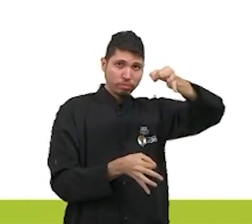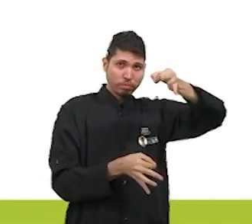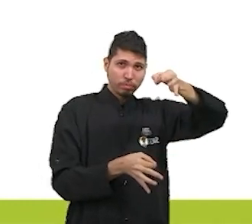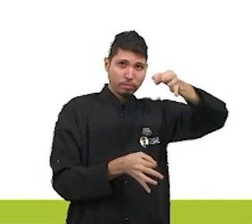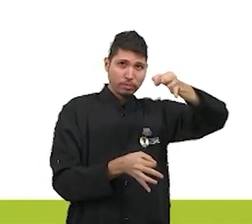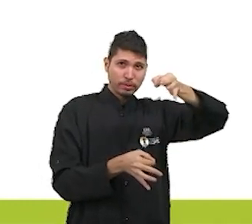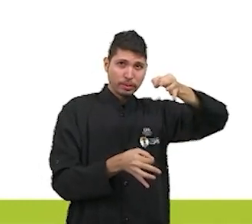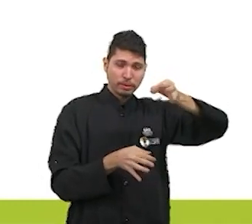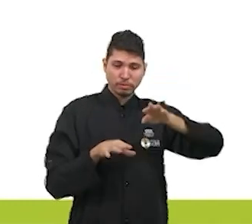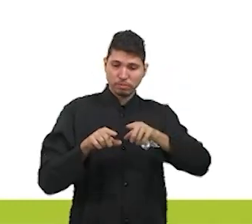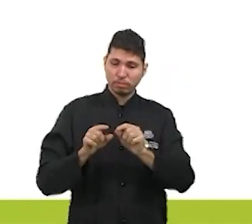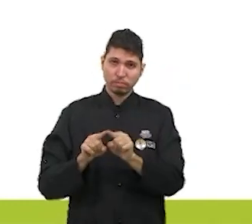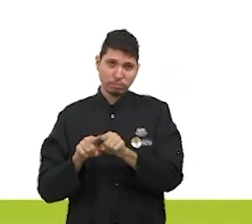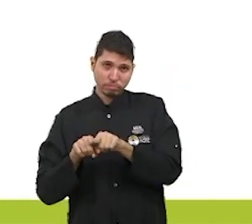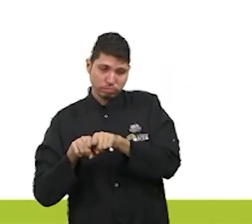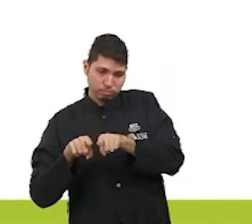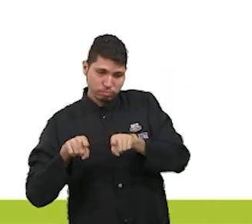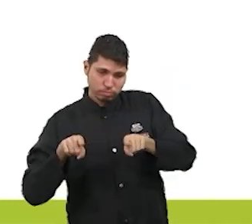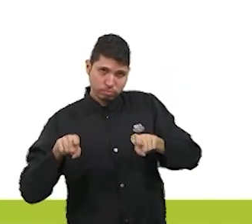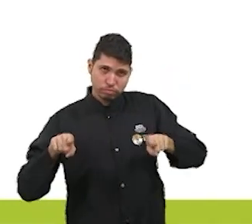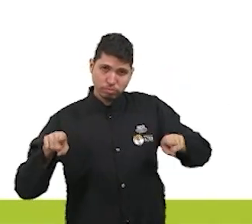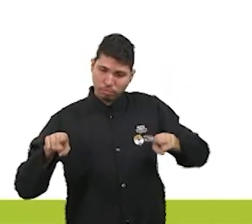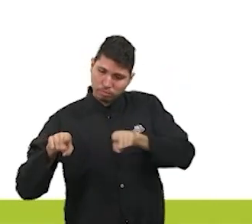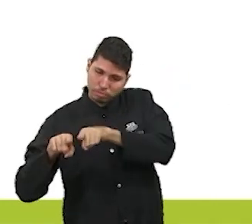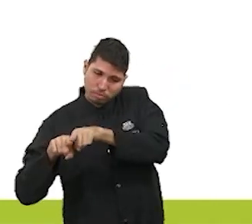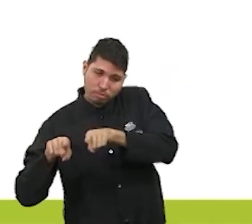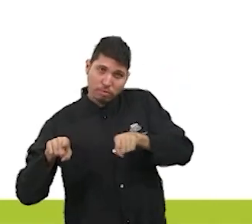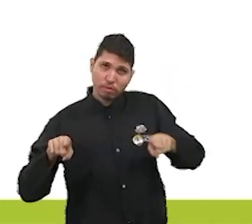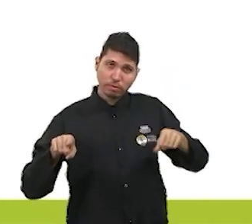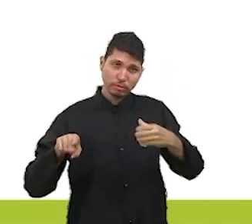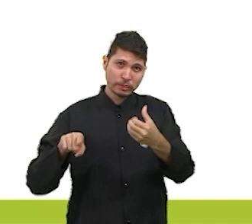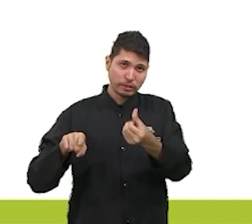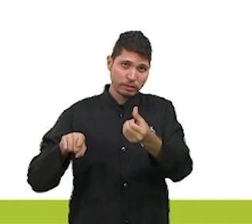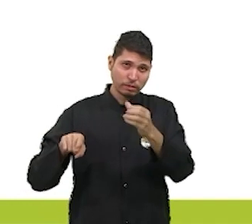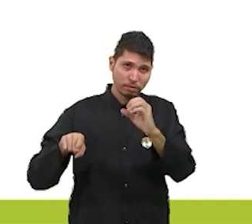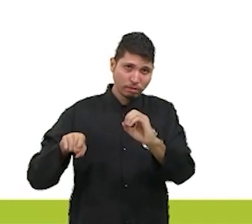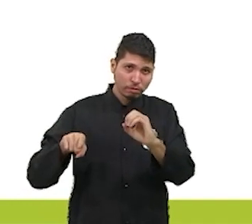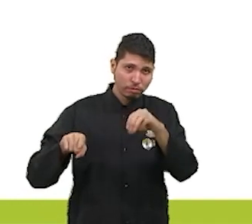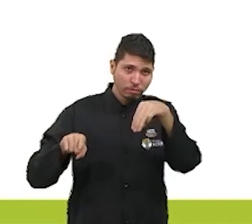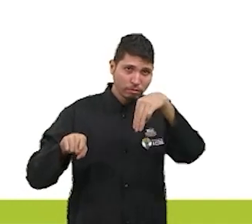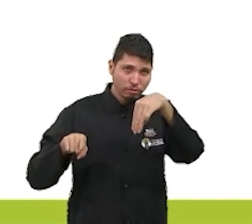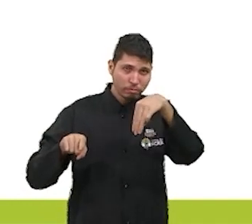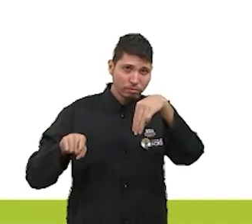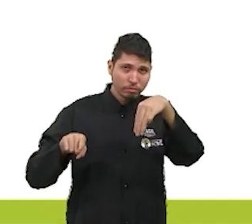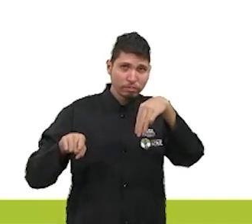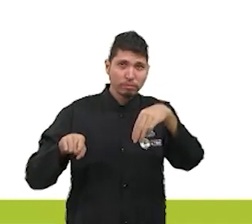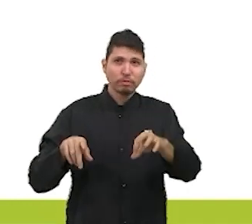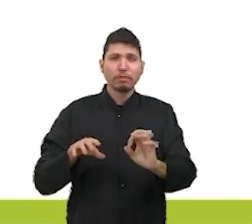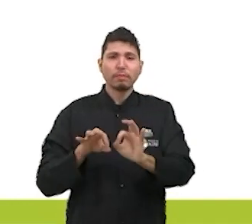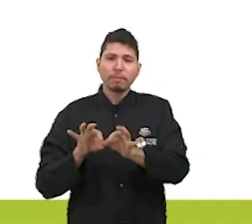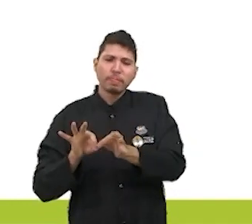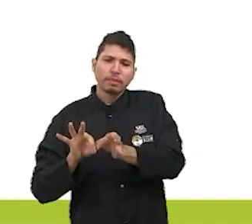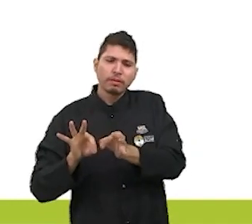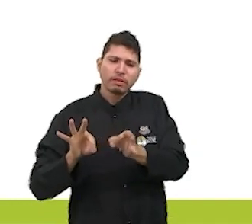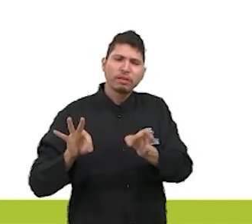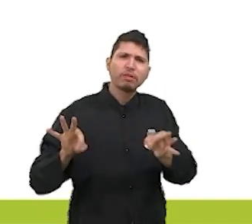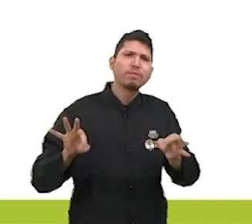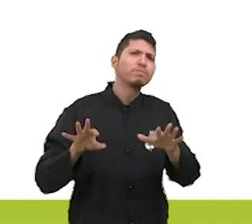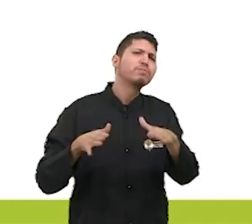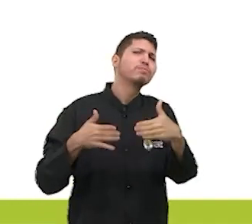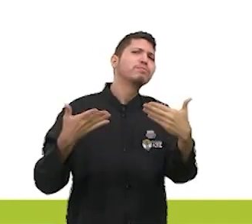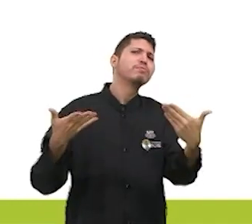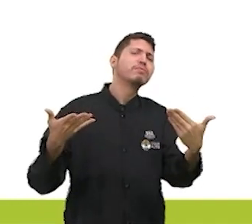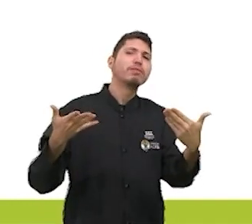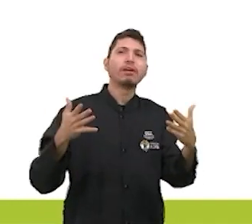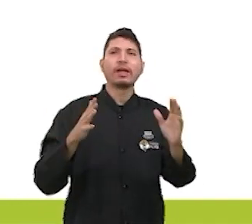aqui, ó, da base da encosta, que medida deve ter um cabo de aço para ligar a base da árvore até o